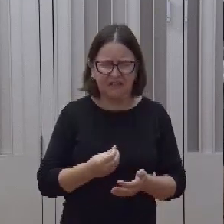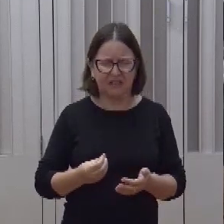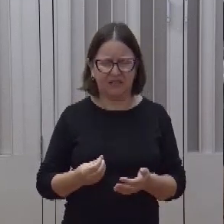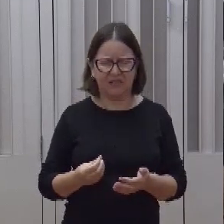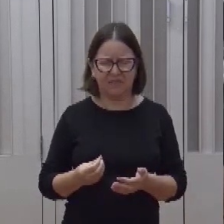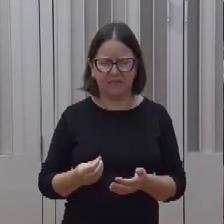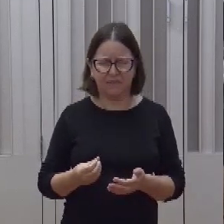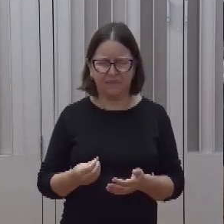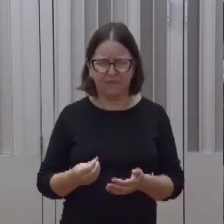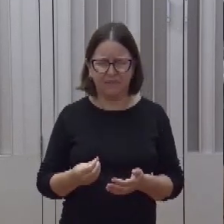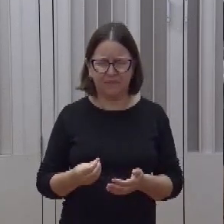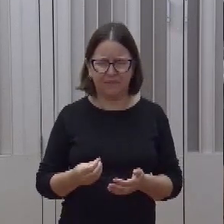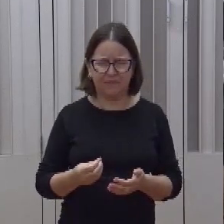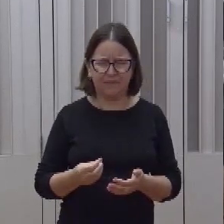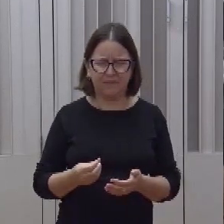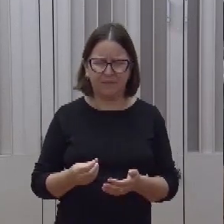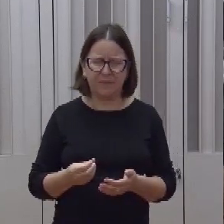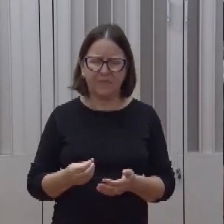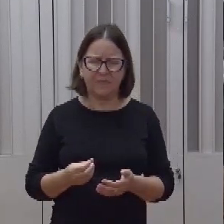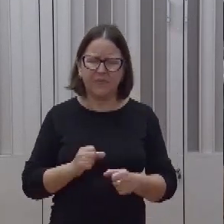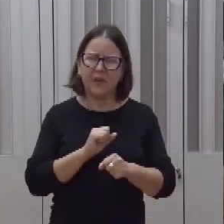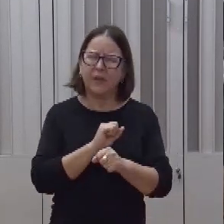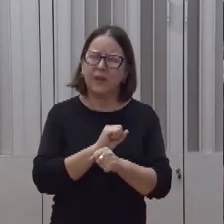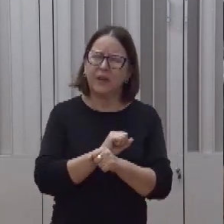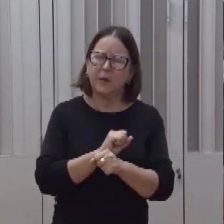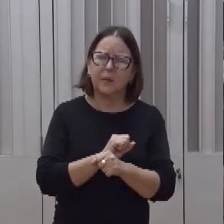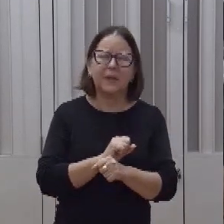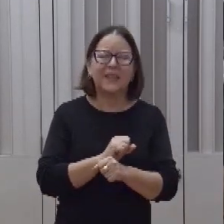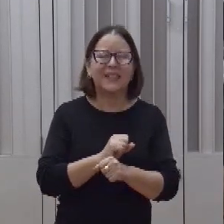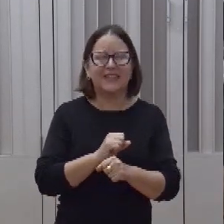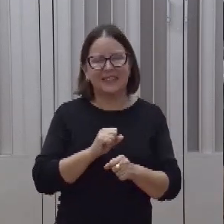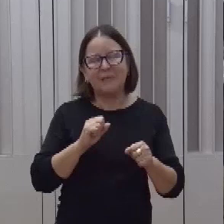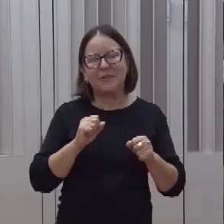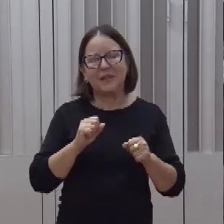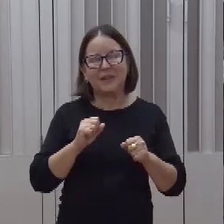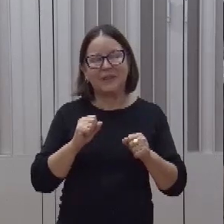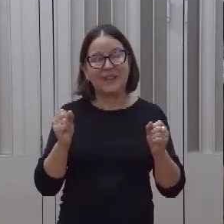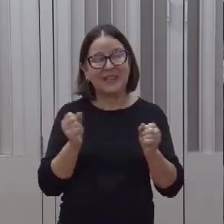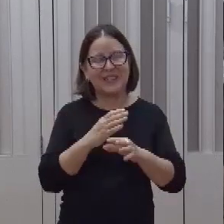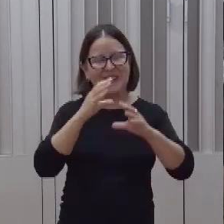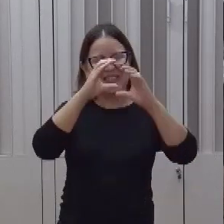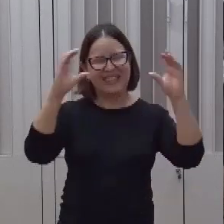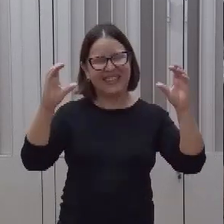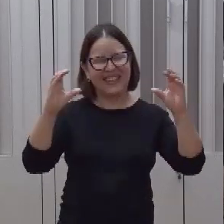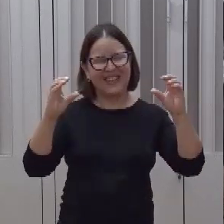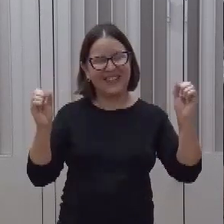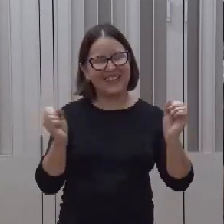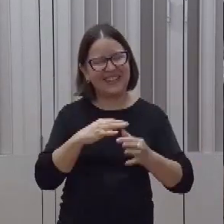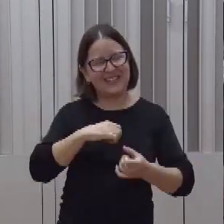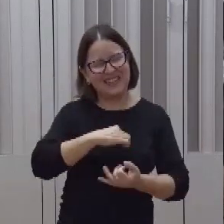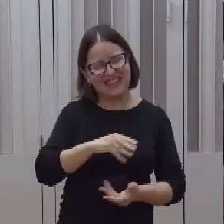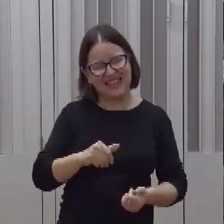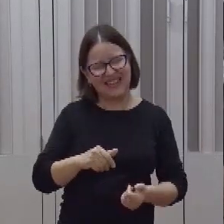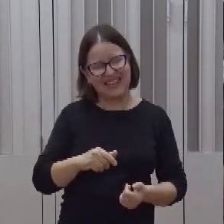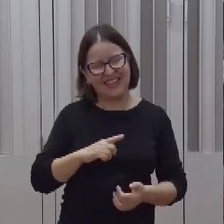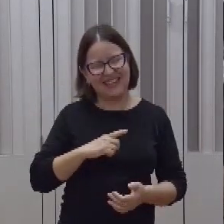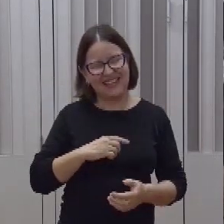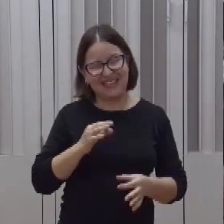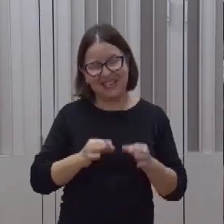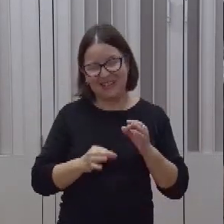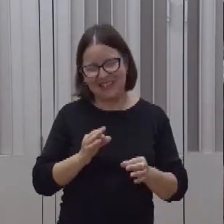enquanto esperamos o novo céu e a nova terra em que habita a justiça. Não permitas,